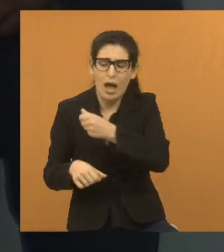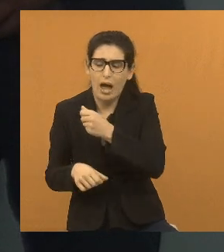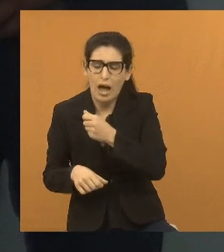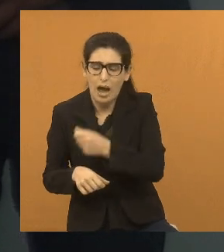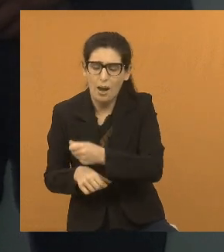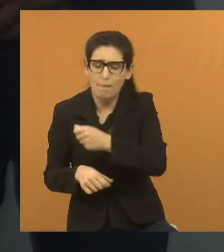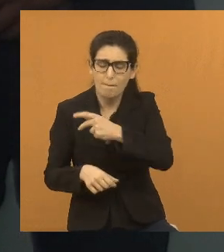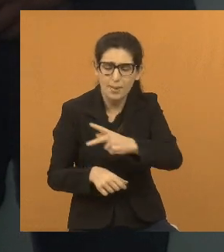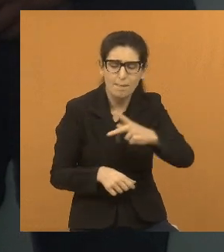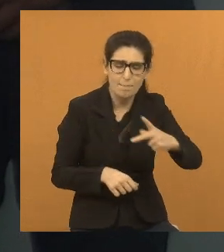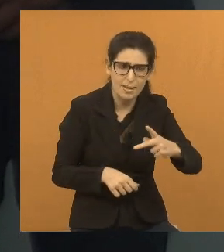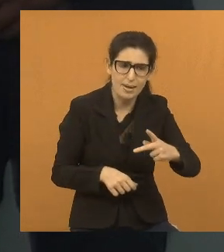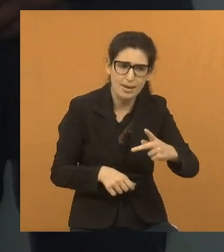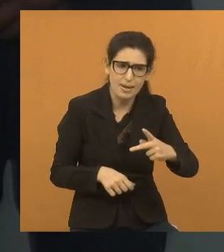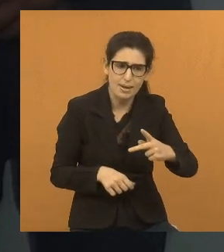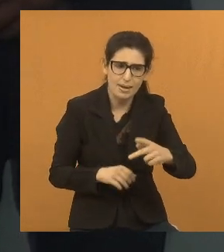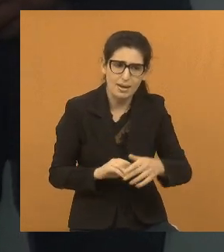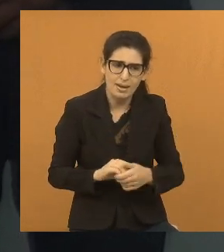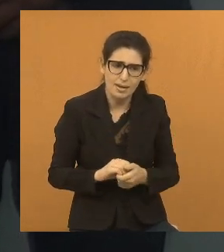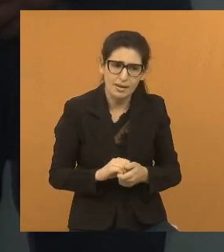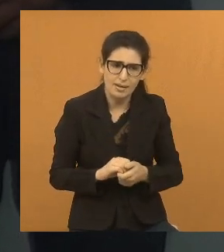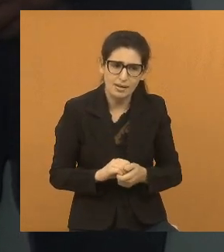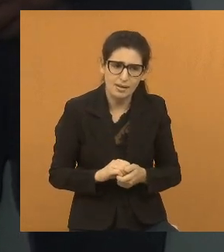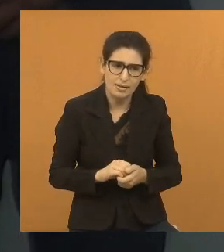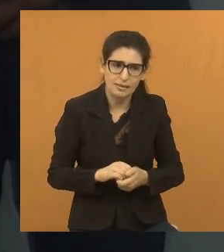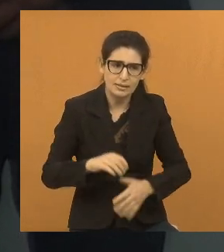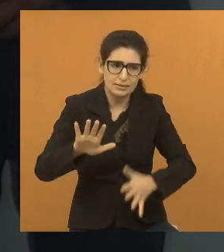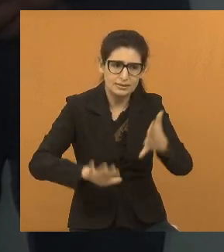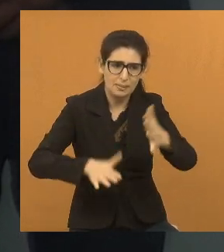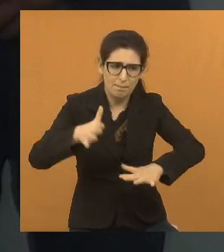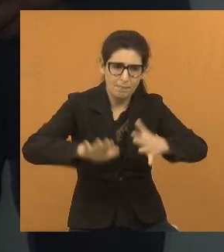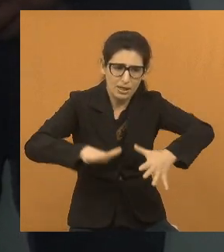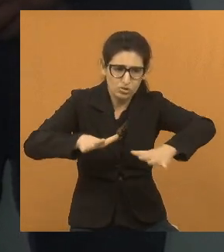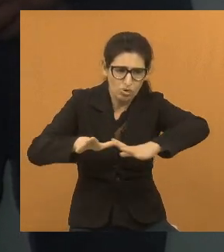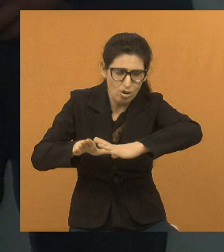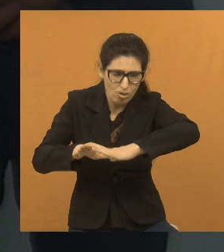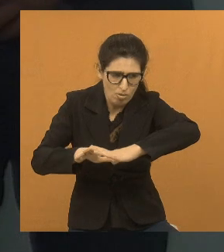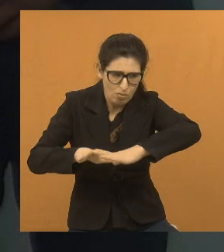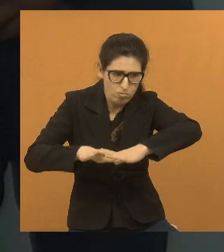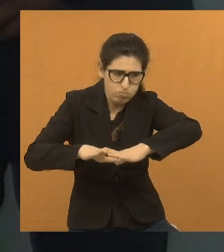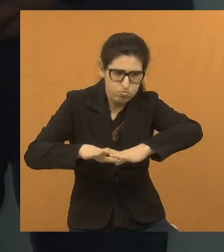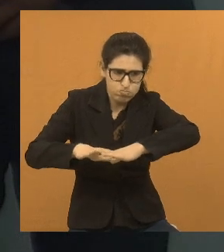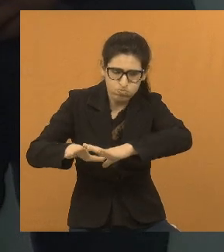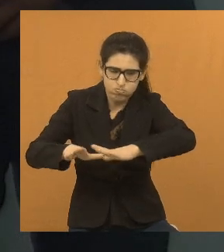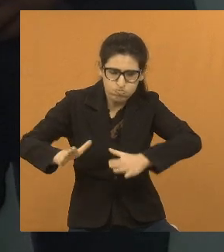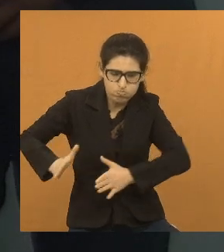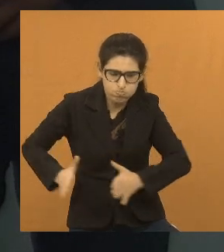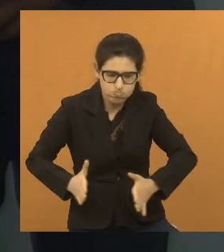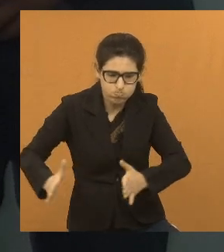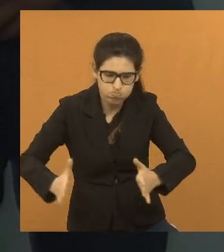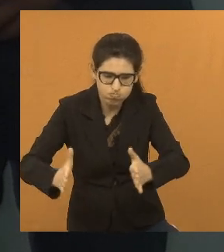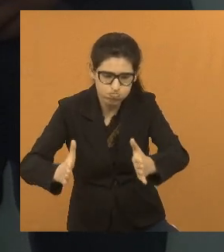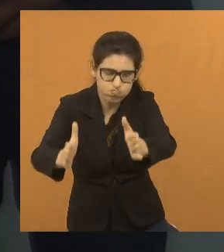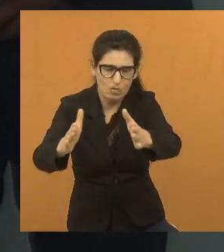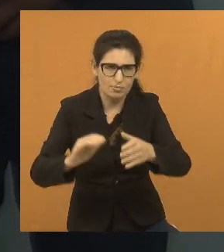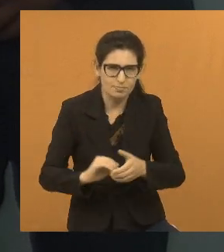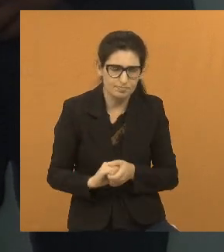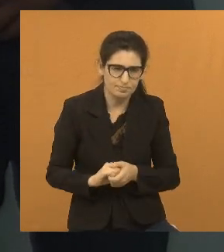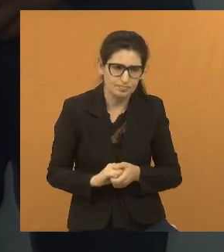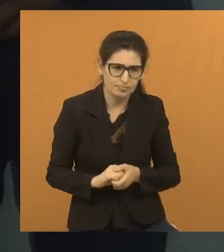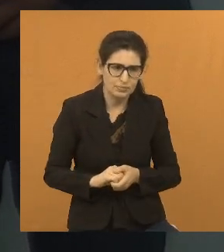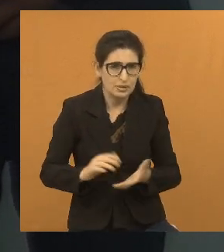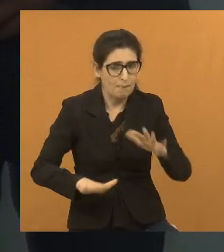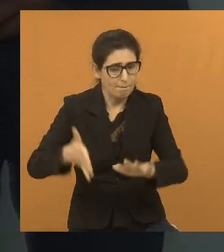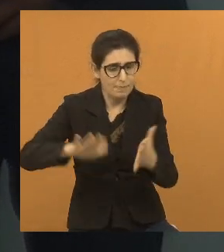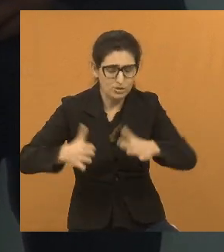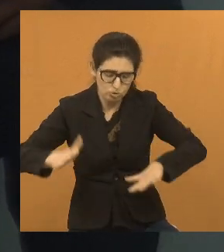é em função da largura média do rio, do corpo d'água. No